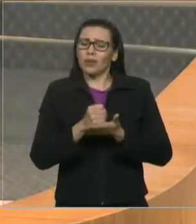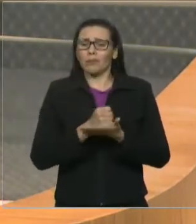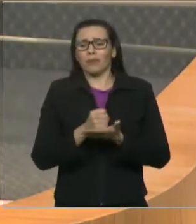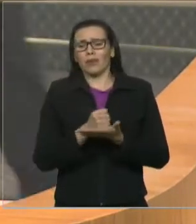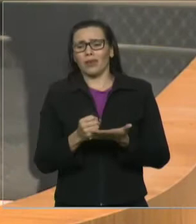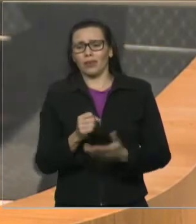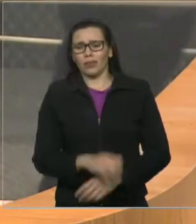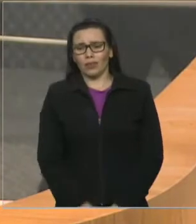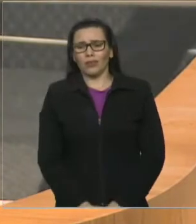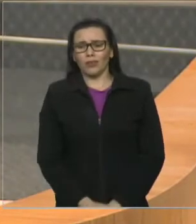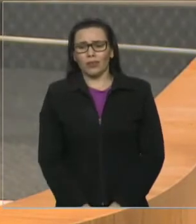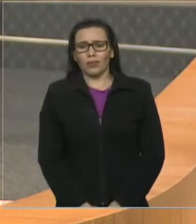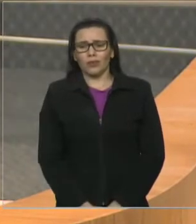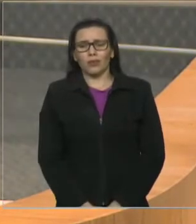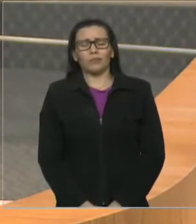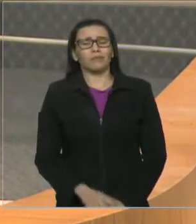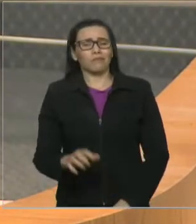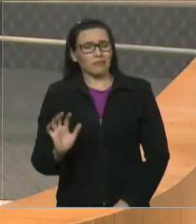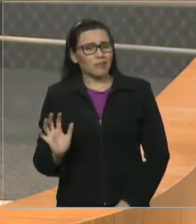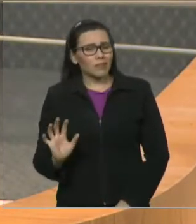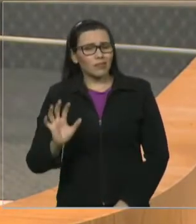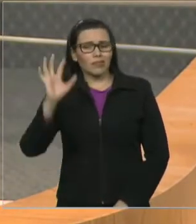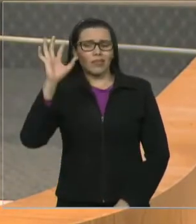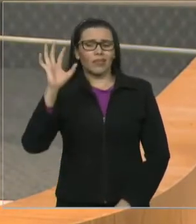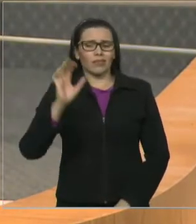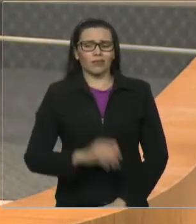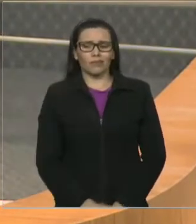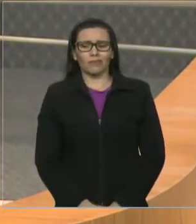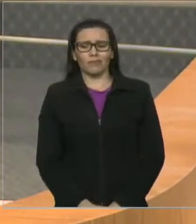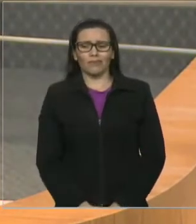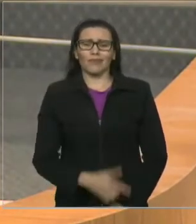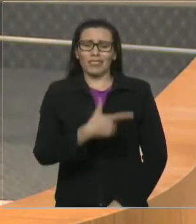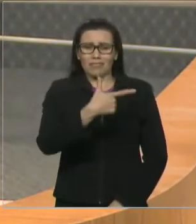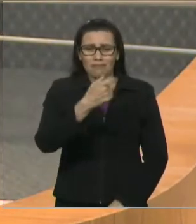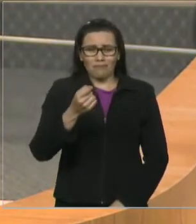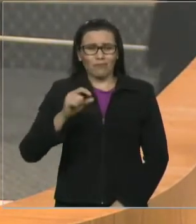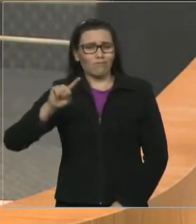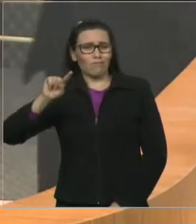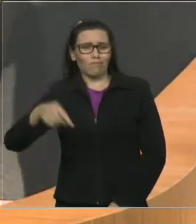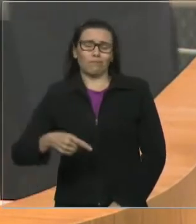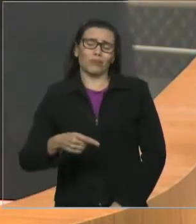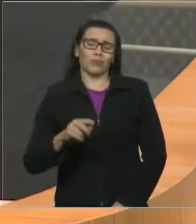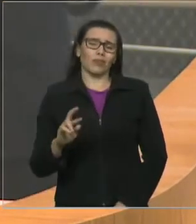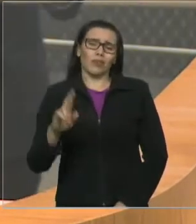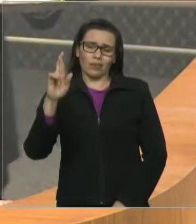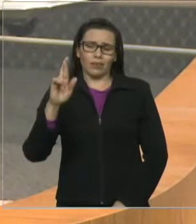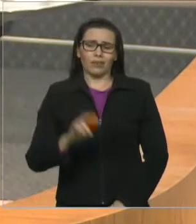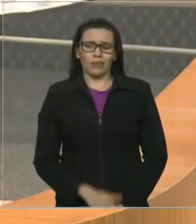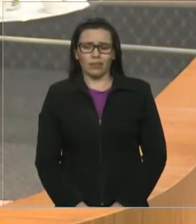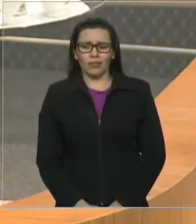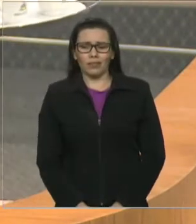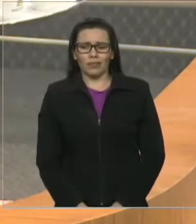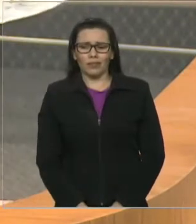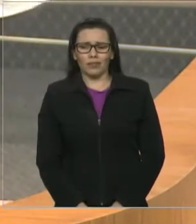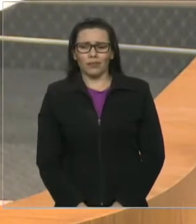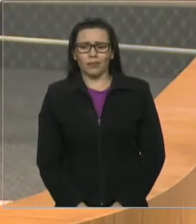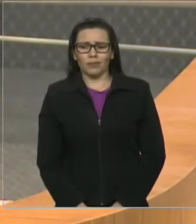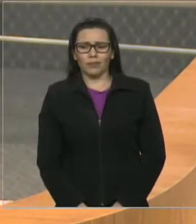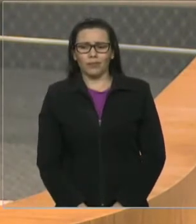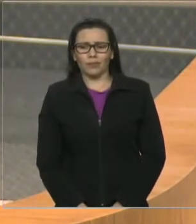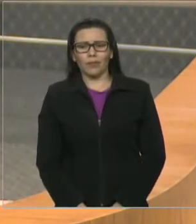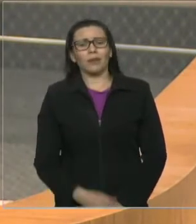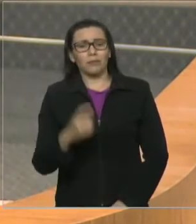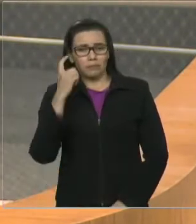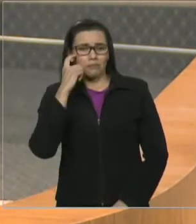5 ampolas de infliximab custam até R$ 20 mil. Isso é um tratamento curto para eles. Então, um tratamento de